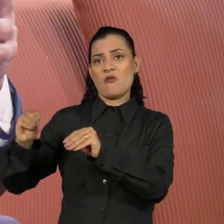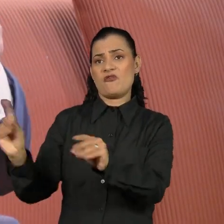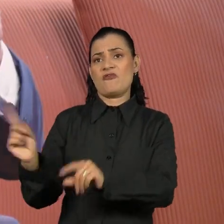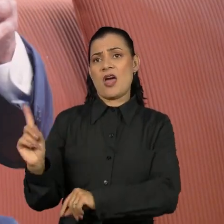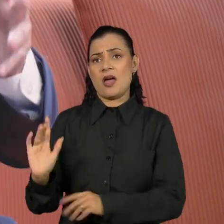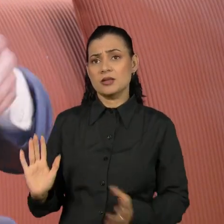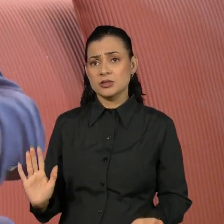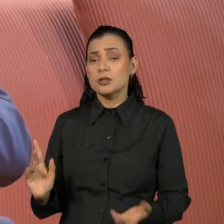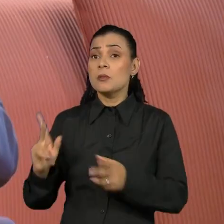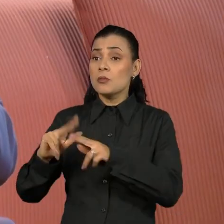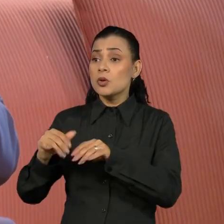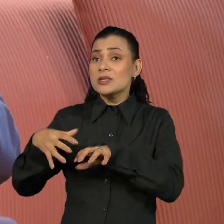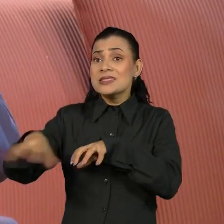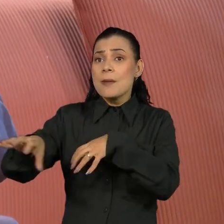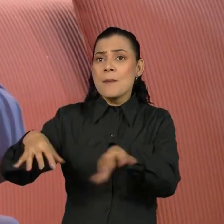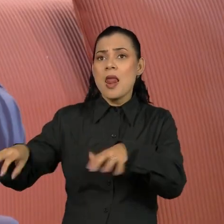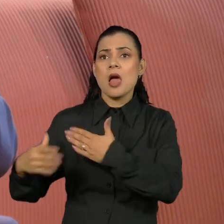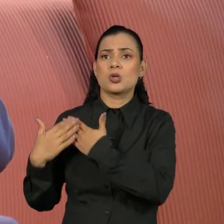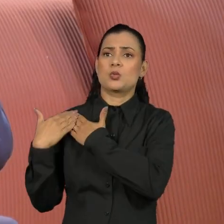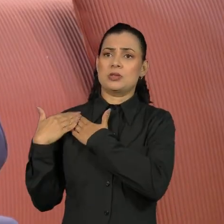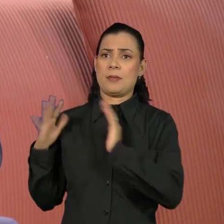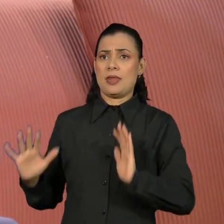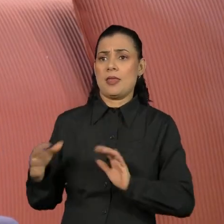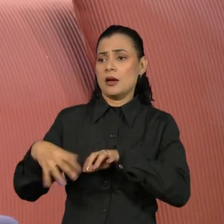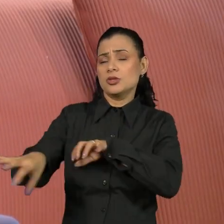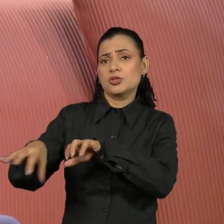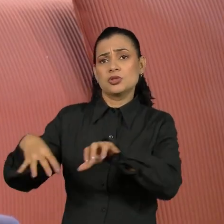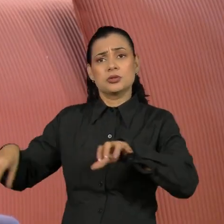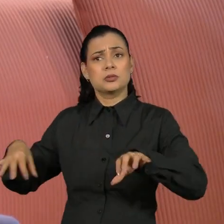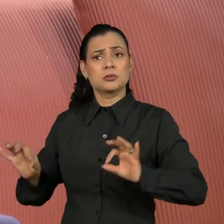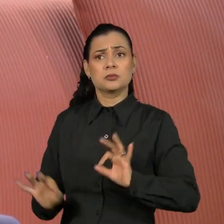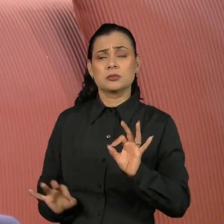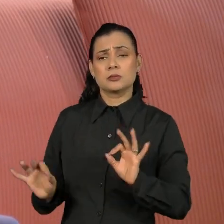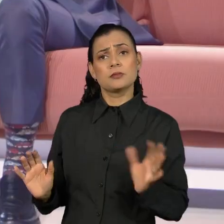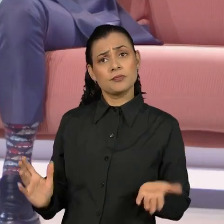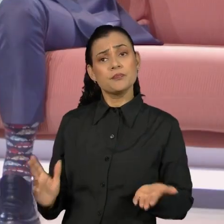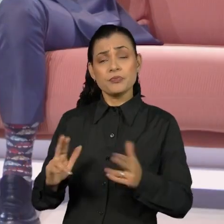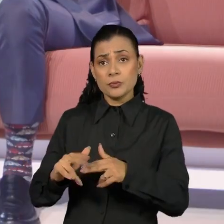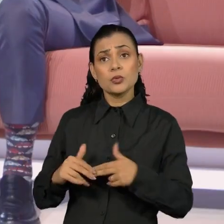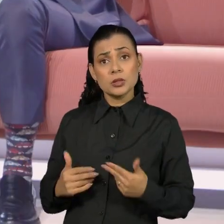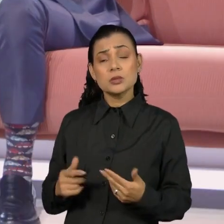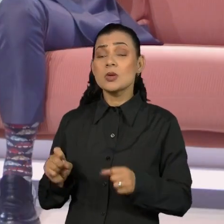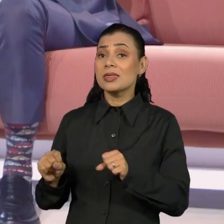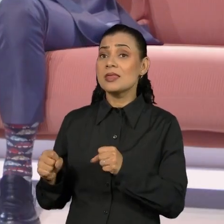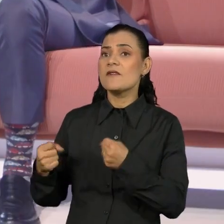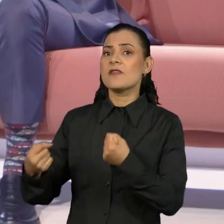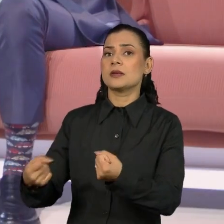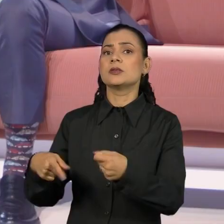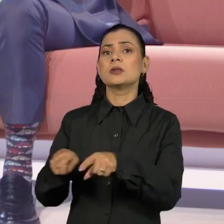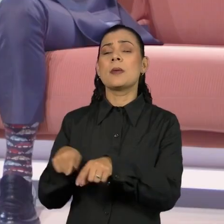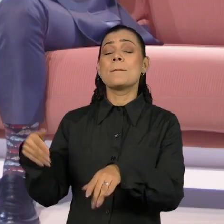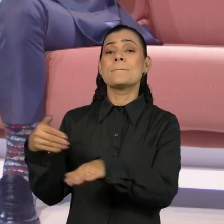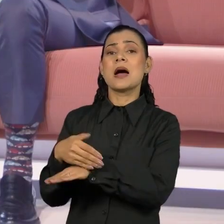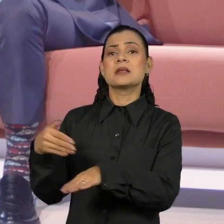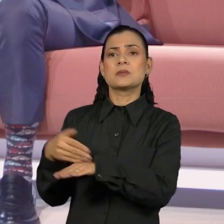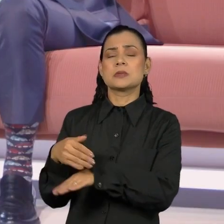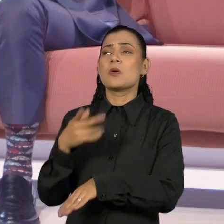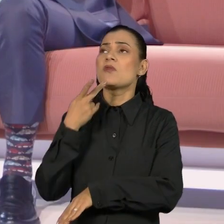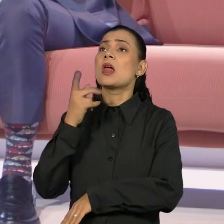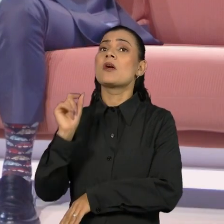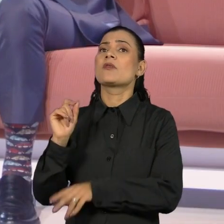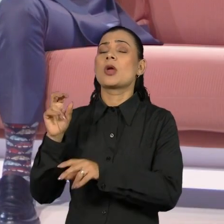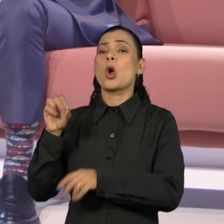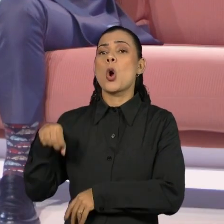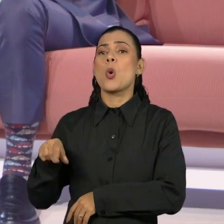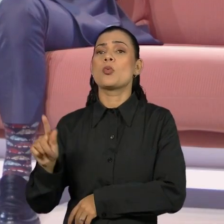fazer. O que a sociedade puder fazer, o governo não deve fazer. Defendia a participação. Ninguém falava de